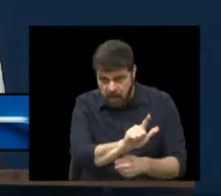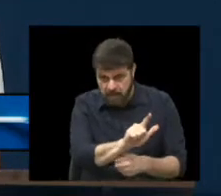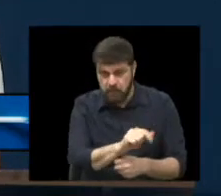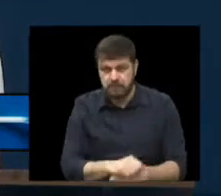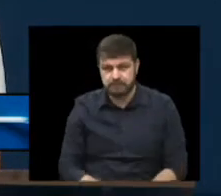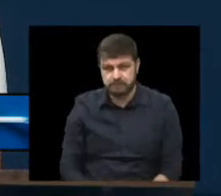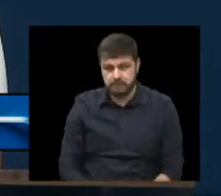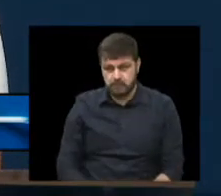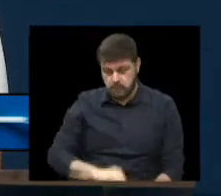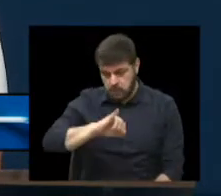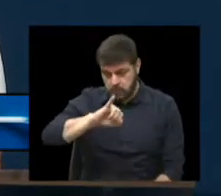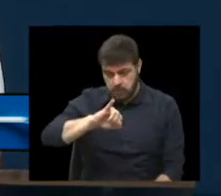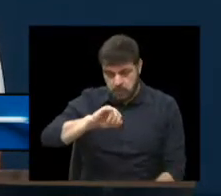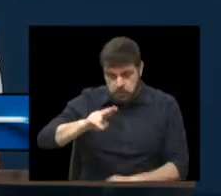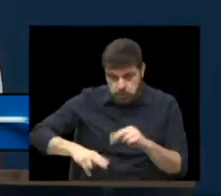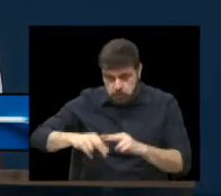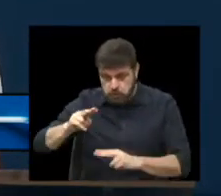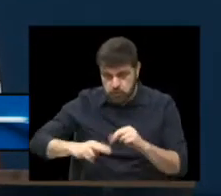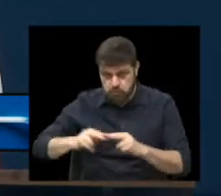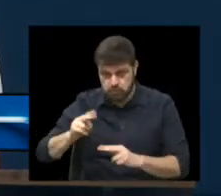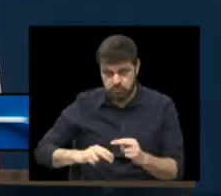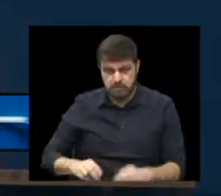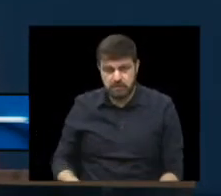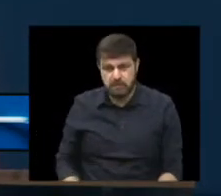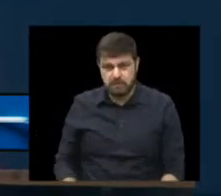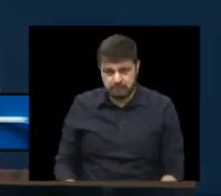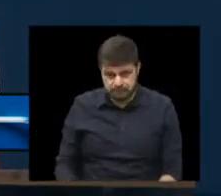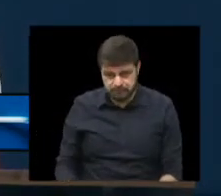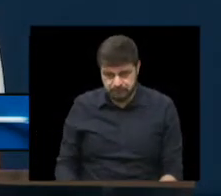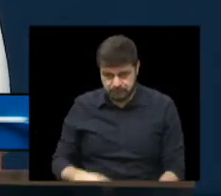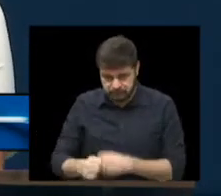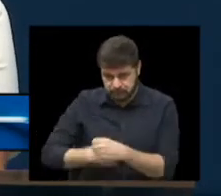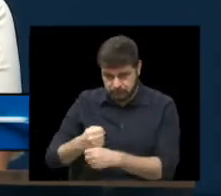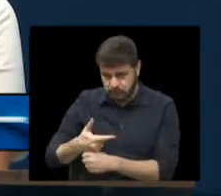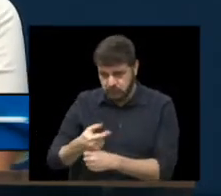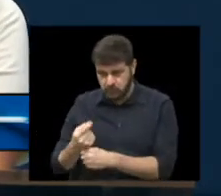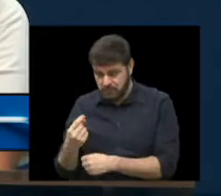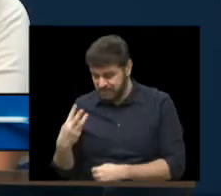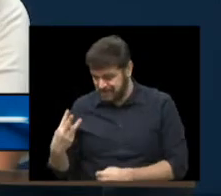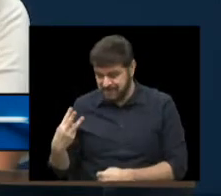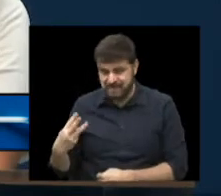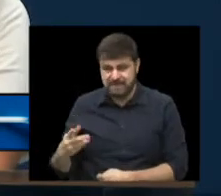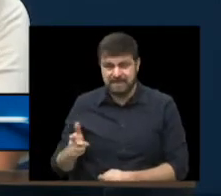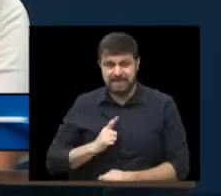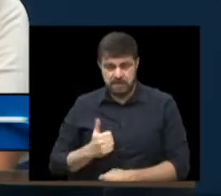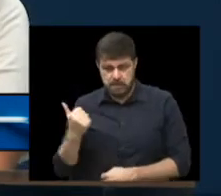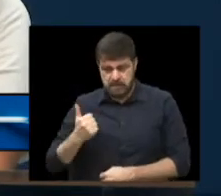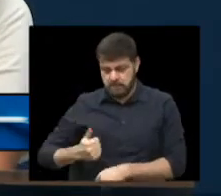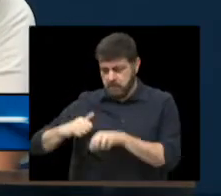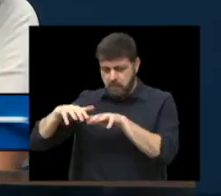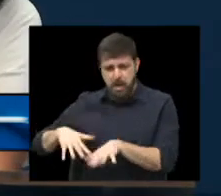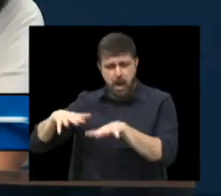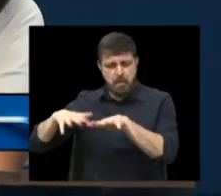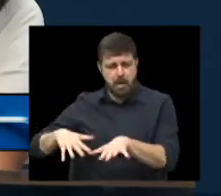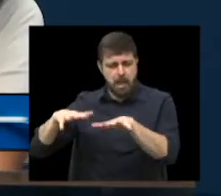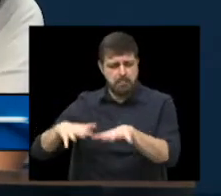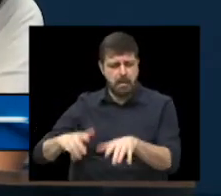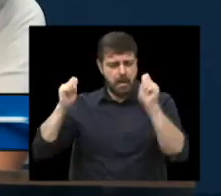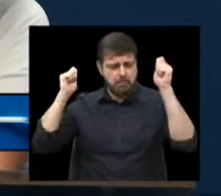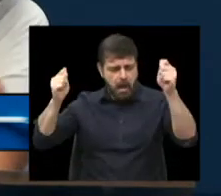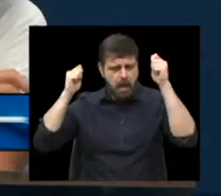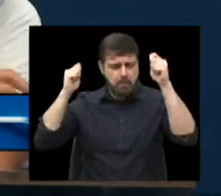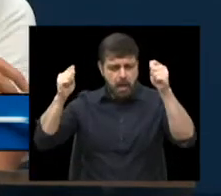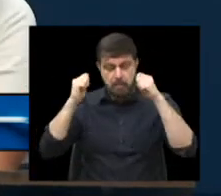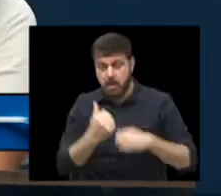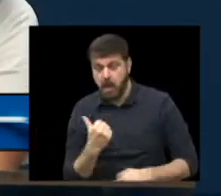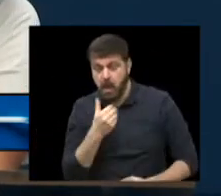de 2013 por portar pinho-sol e água sanitária durante os protestos de junho de 2013. Muito embora Rafael